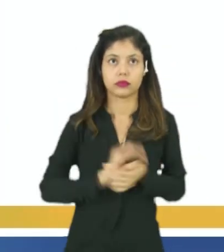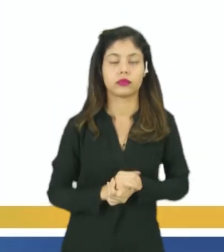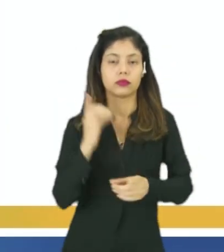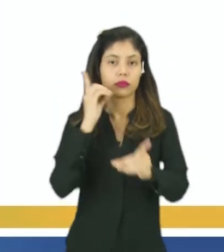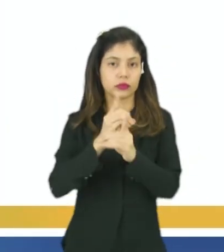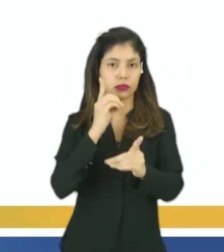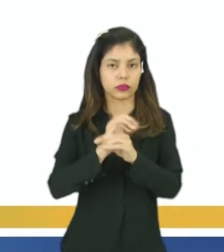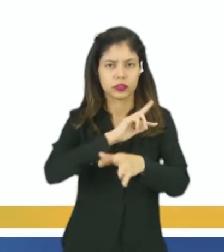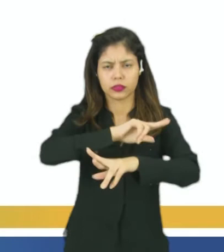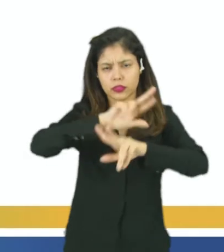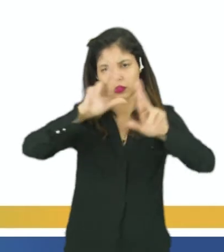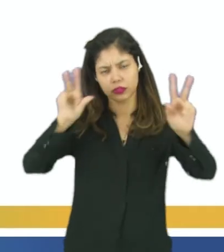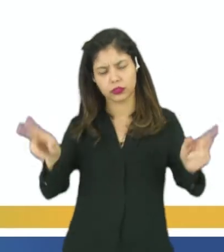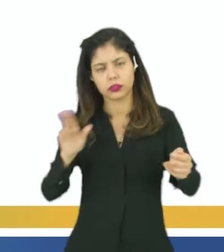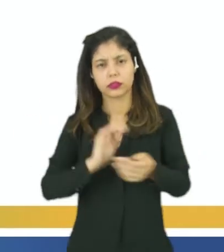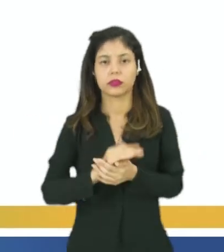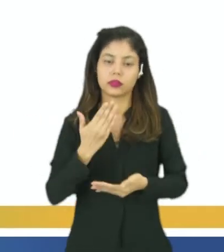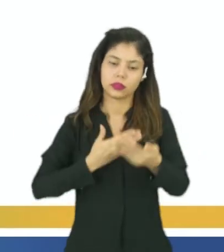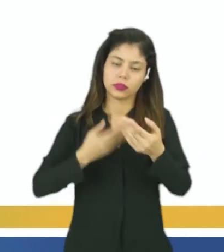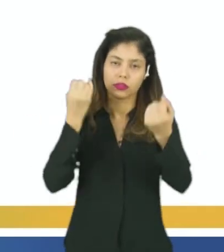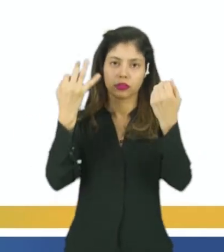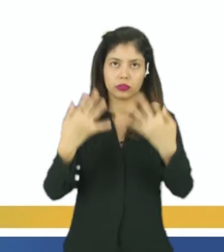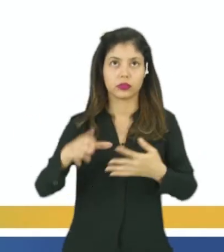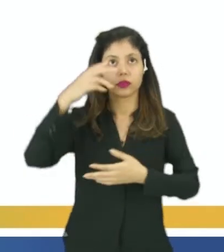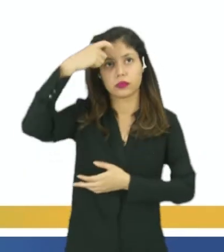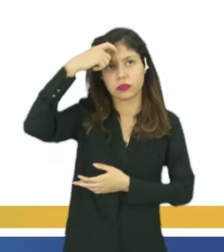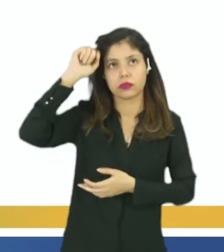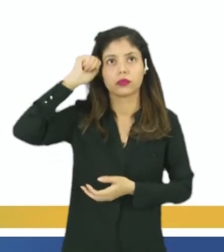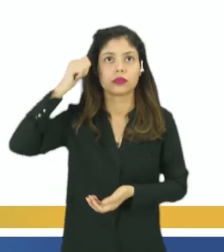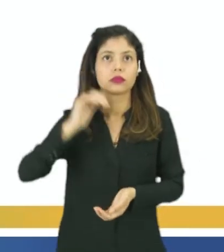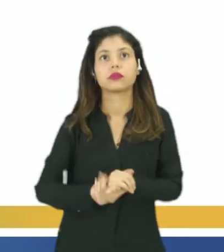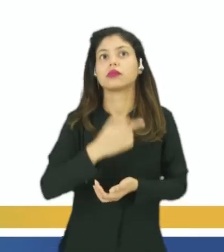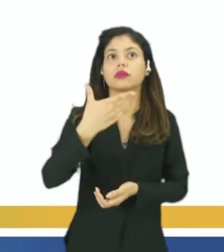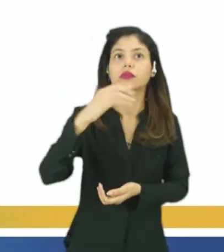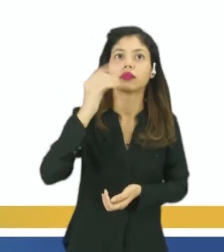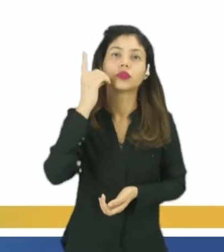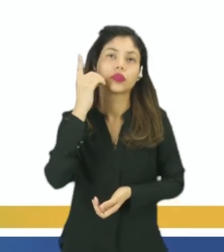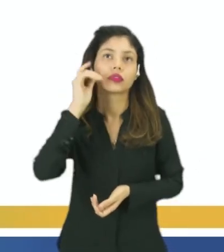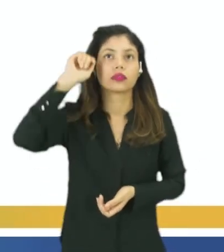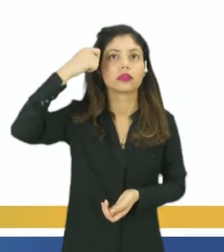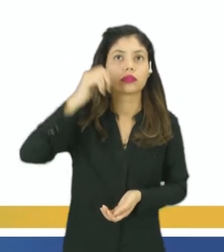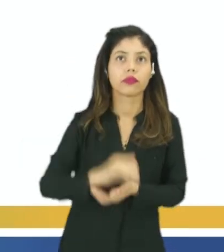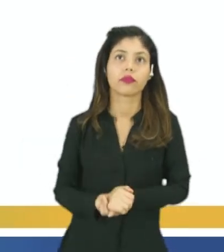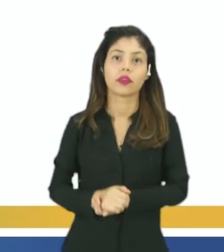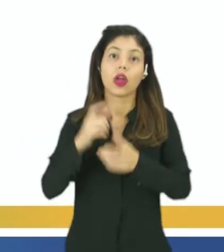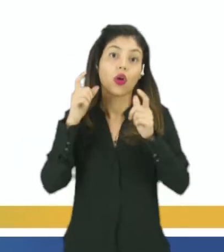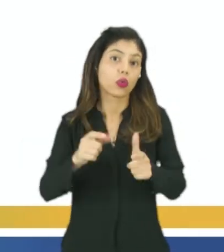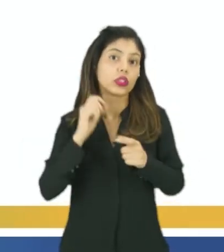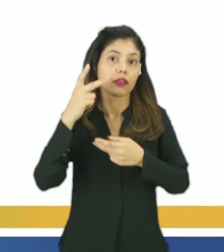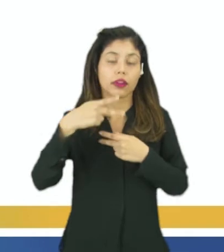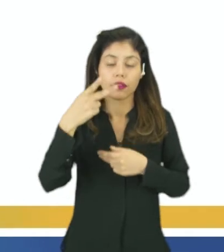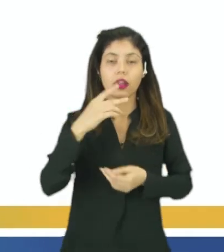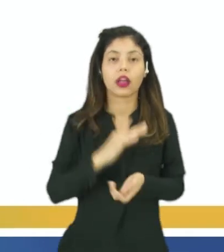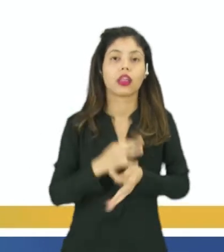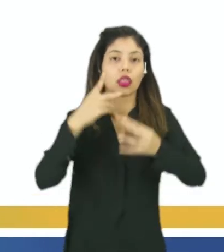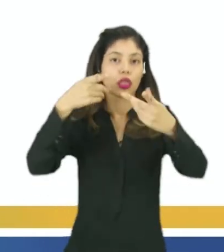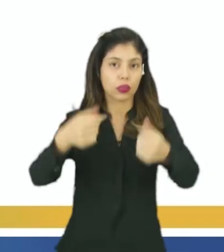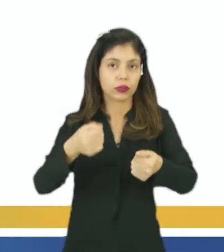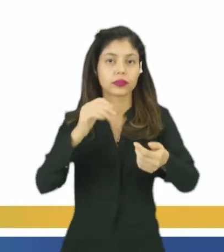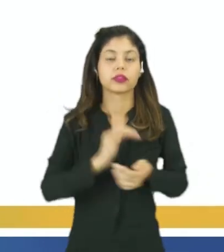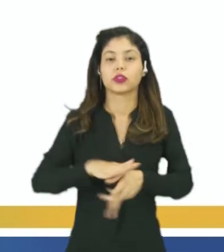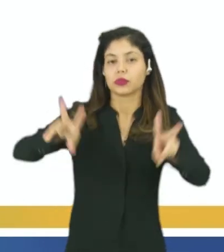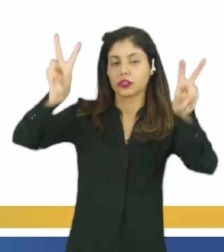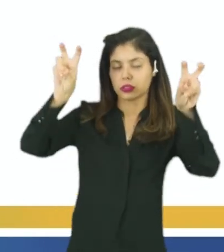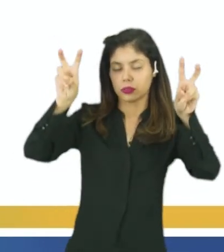vão encontrar vários artigos relacionados, consciência negra, 20 de novembro, dia da consciência negra, onde vai falar exatamente sobre